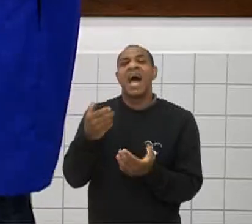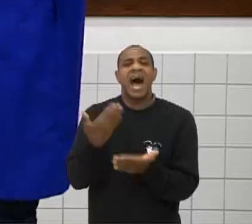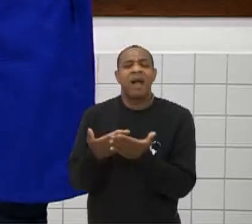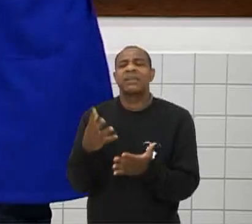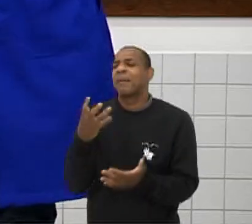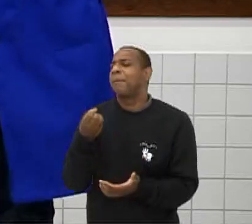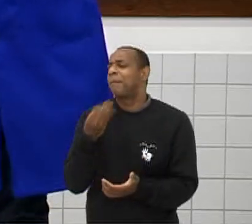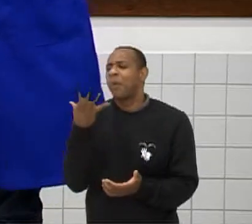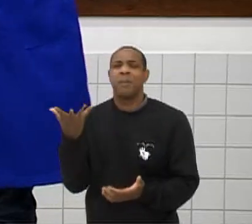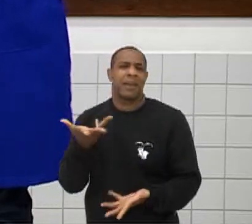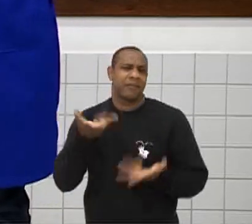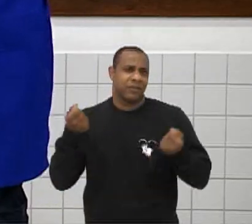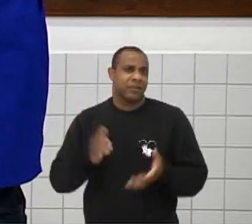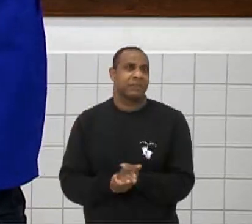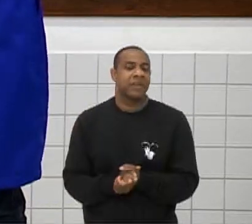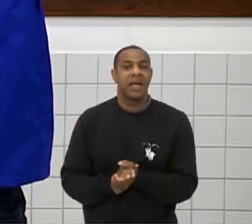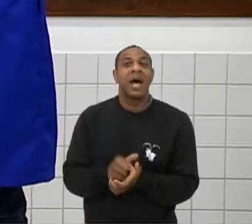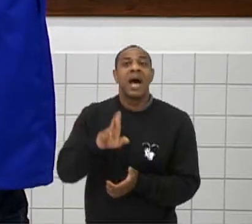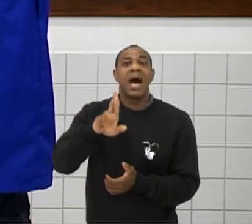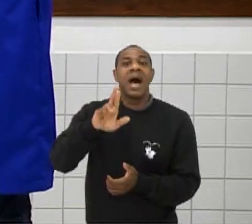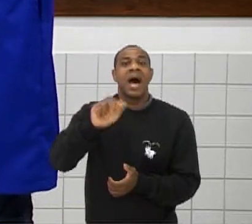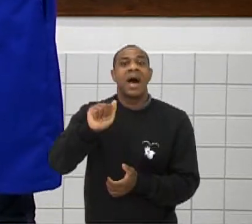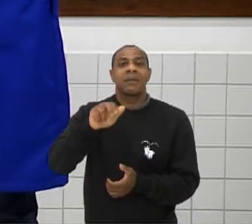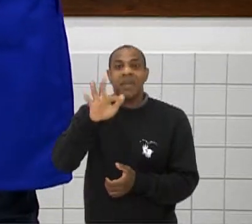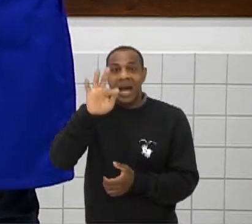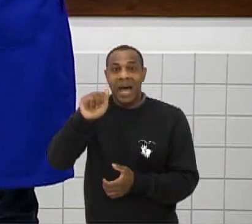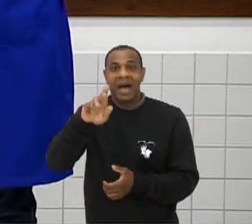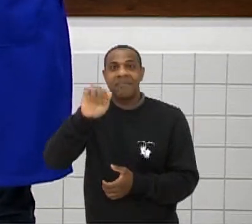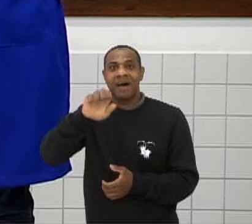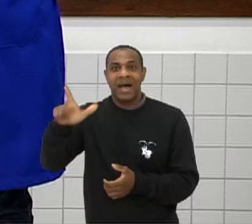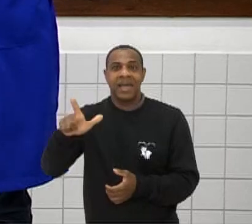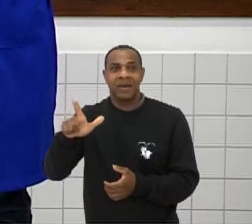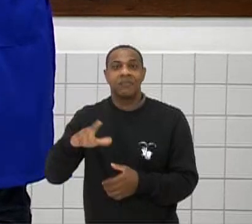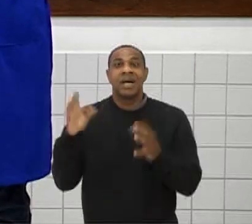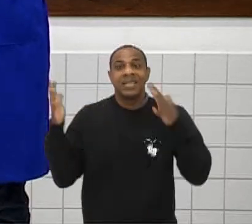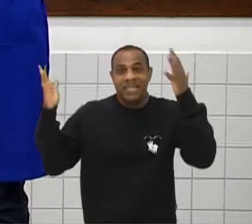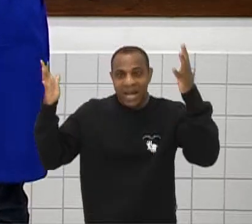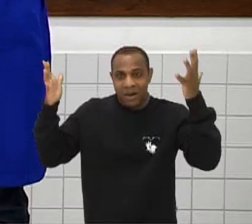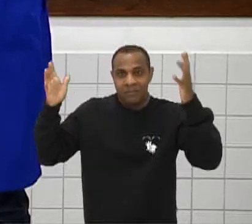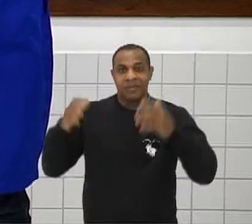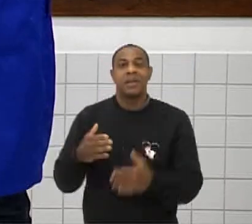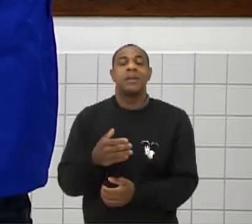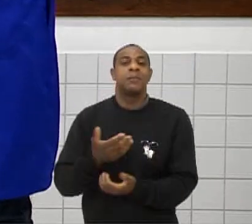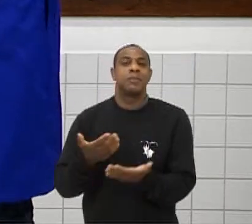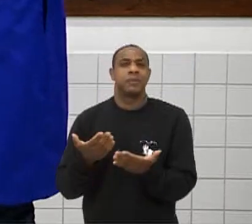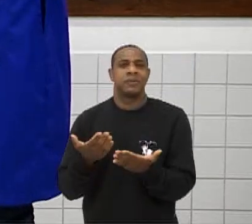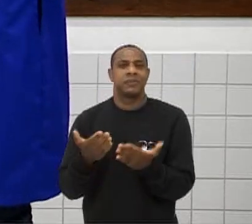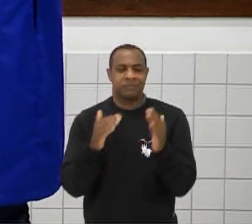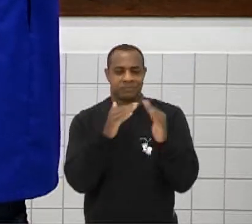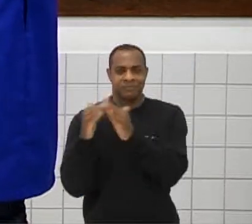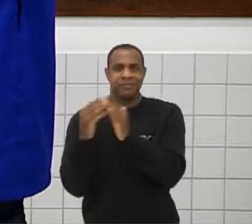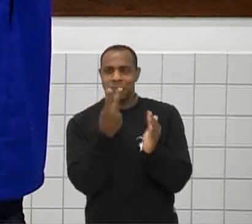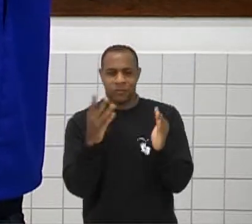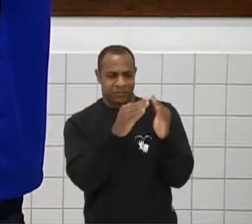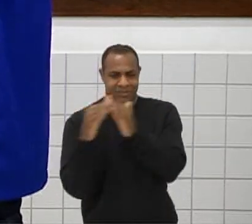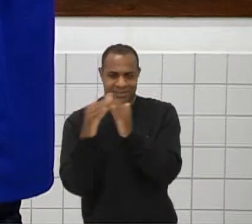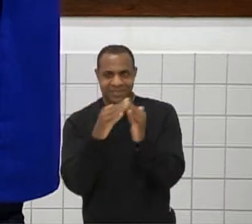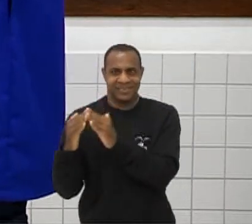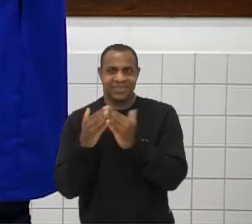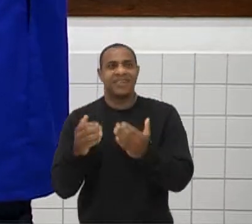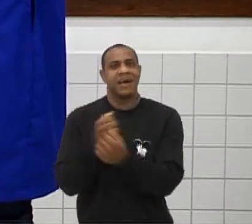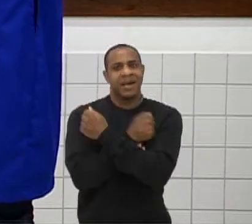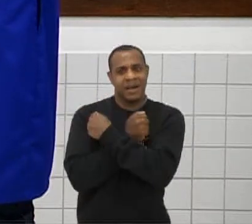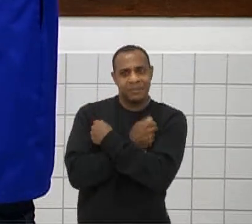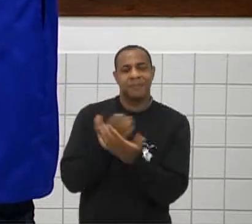ainda, Rafael Paulichen manda um salve para os alunos de 2 vizinhos, sudoeste do Paraná, tamo junto. E Juan